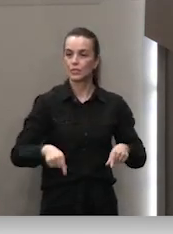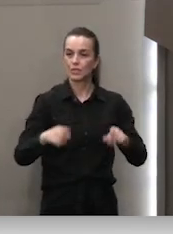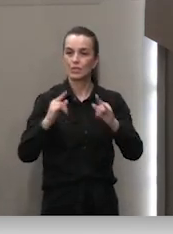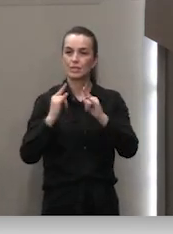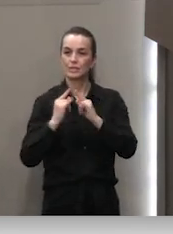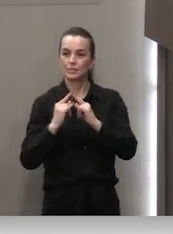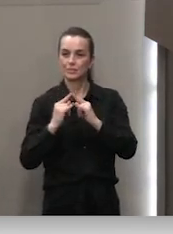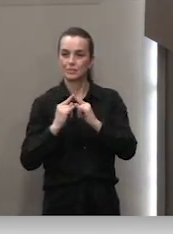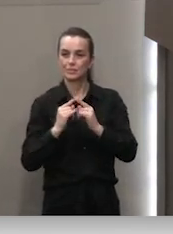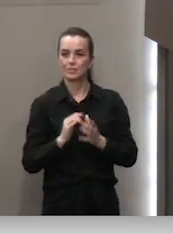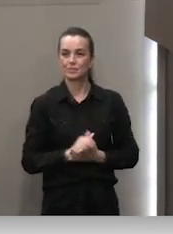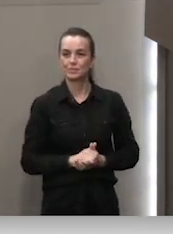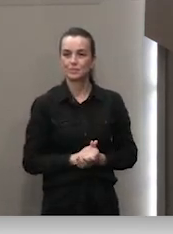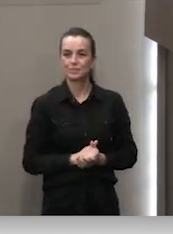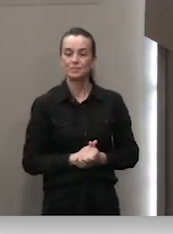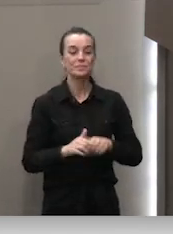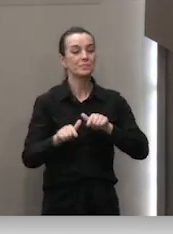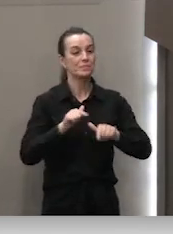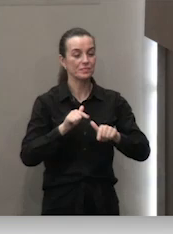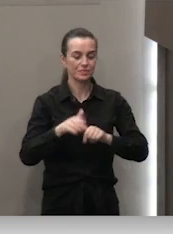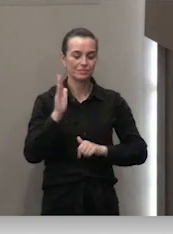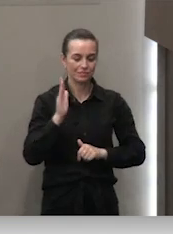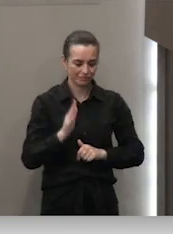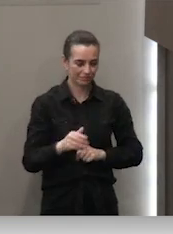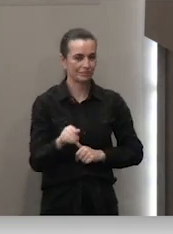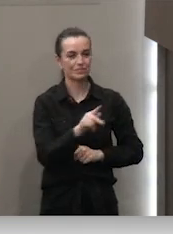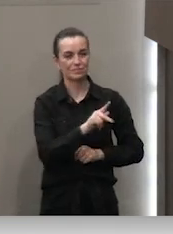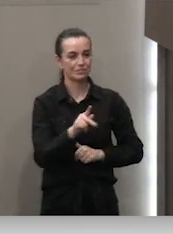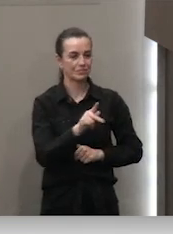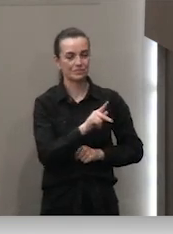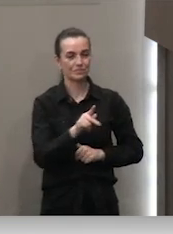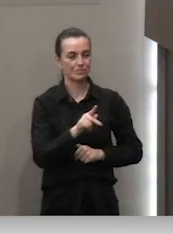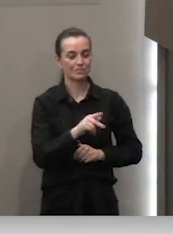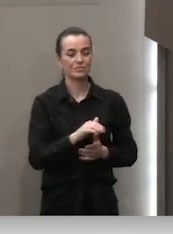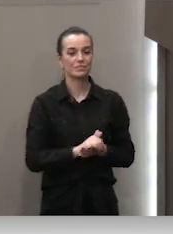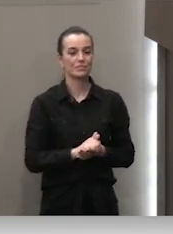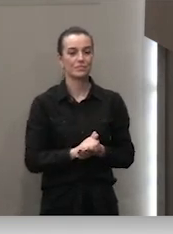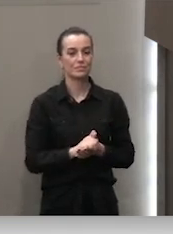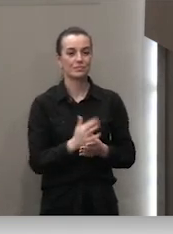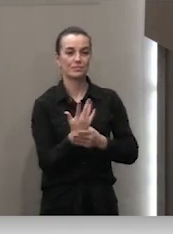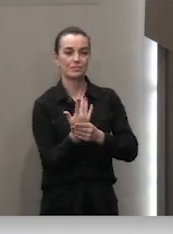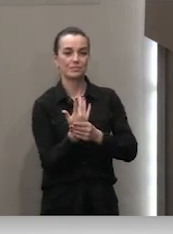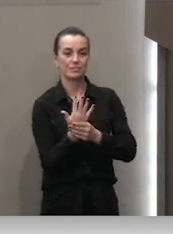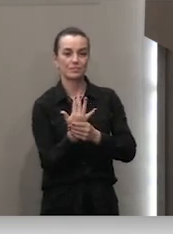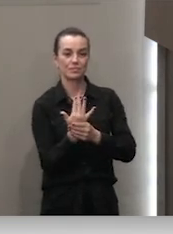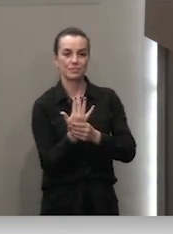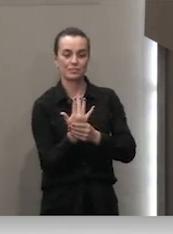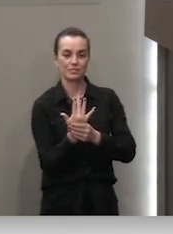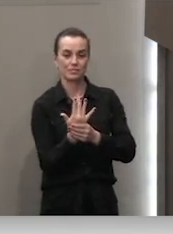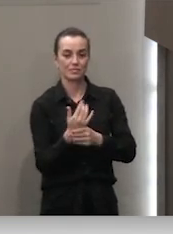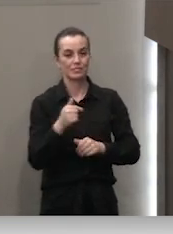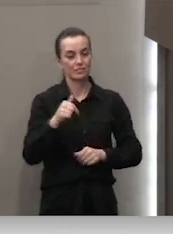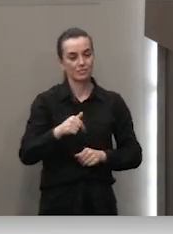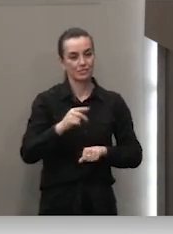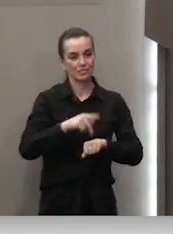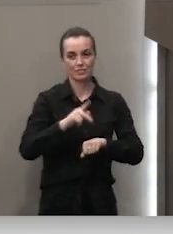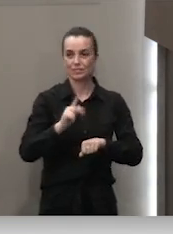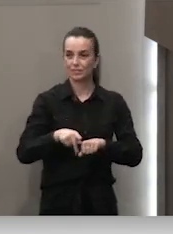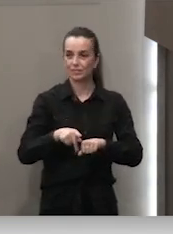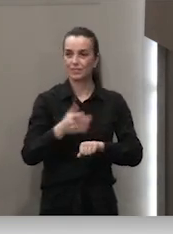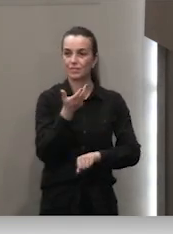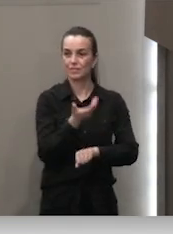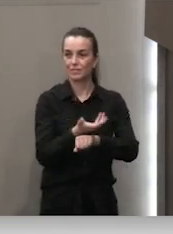instituição. Trabalhou como docente no curso de psicologia da faculdade FASURGS, aqui em Passo Fundo. Ministrou disciplinas de